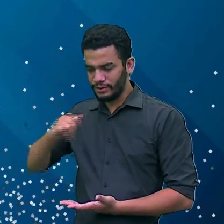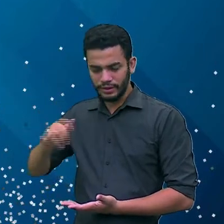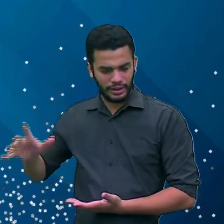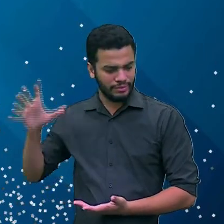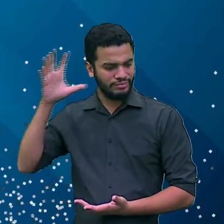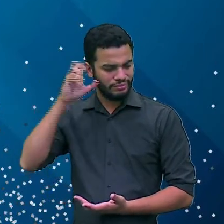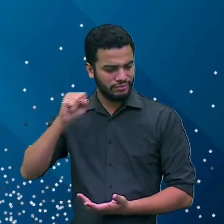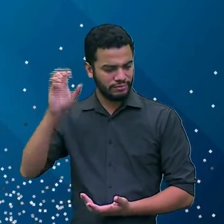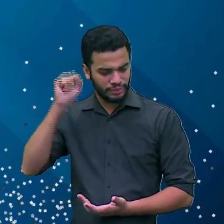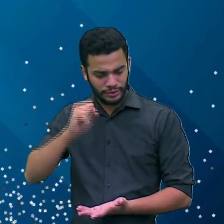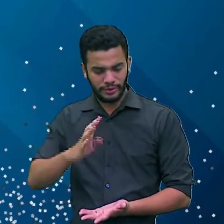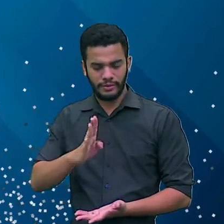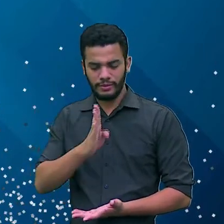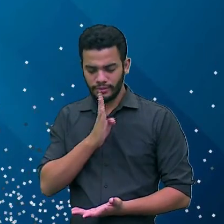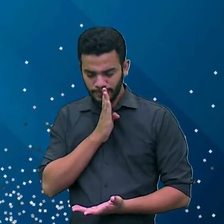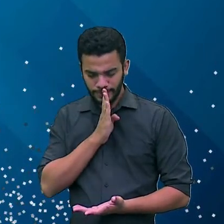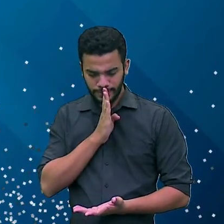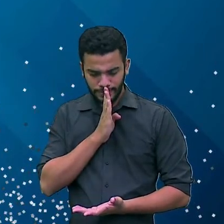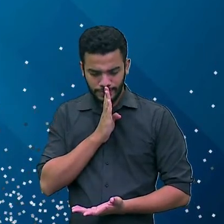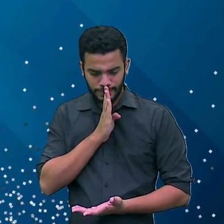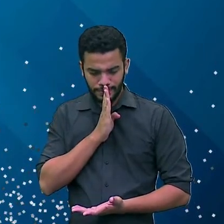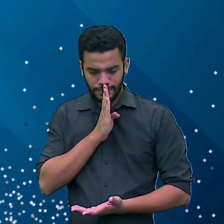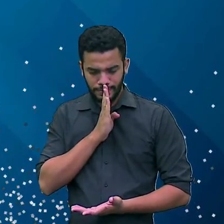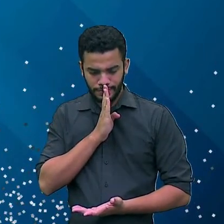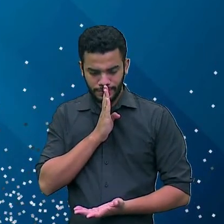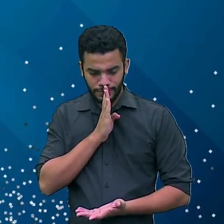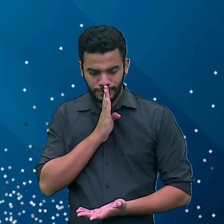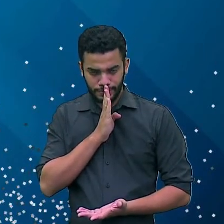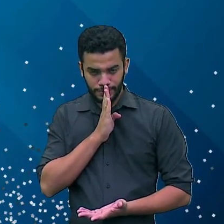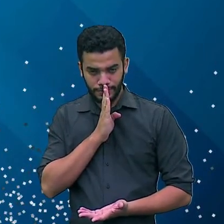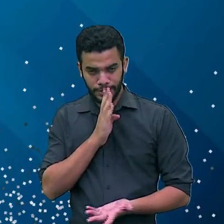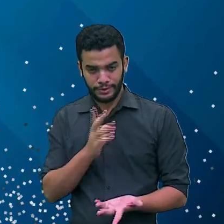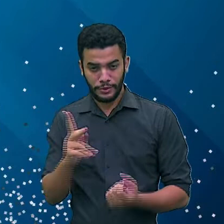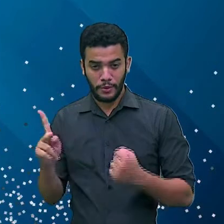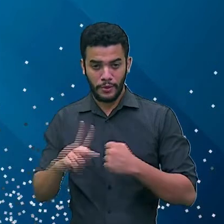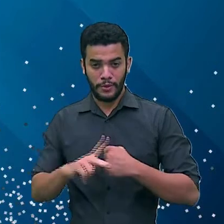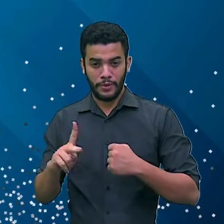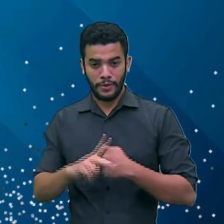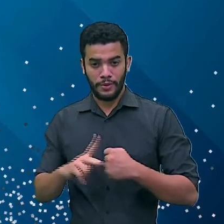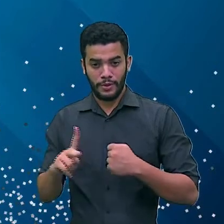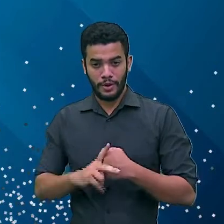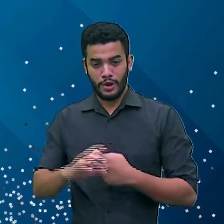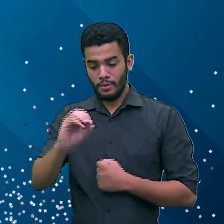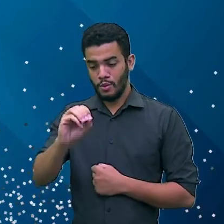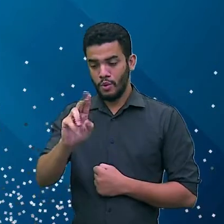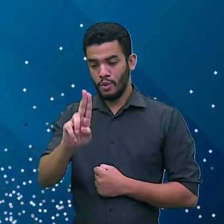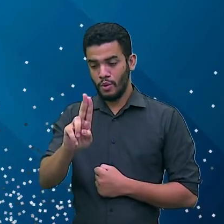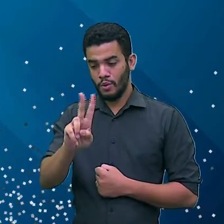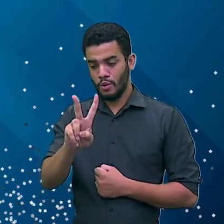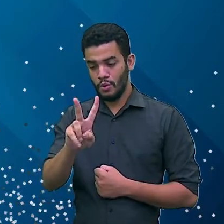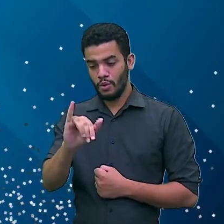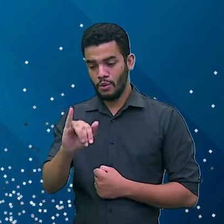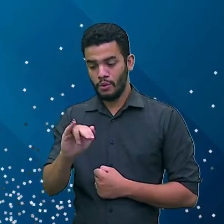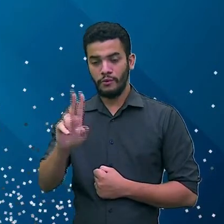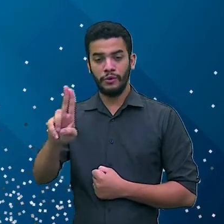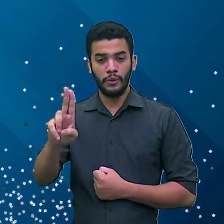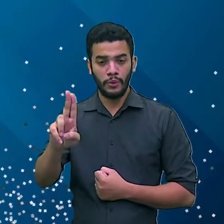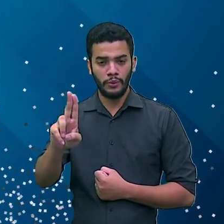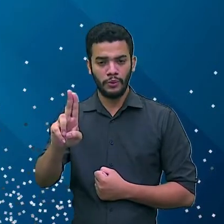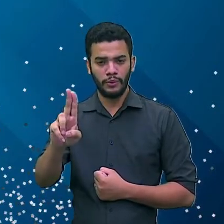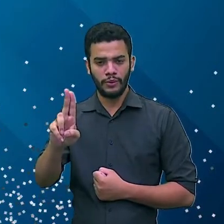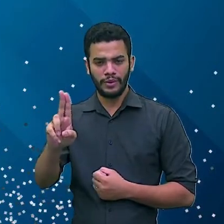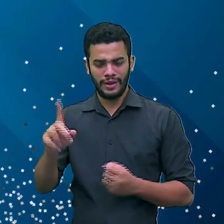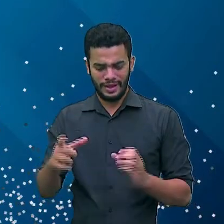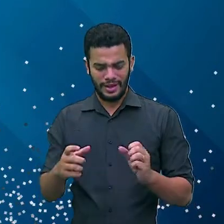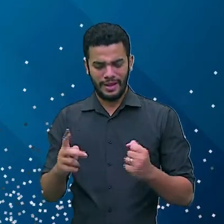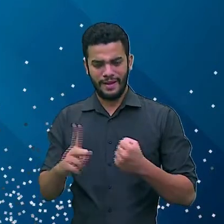um verbo. É um verbo de ligação, estudante? Não, é um verbo do tipo transitivo, né? O